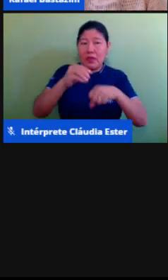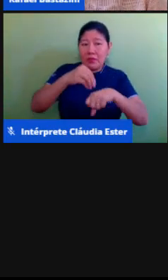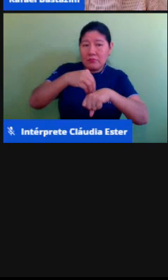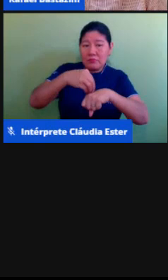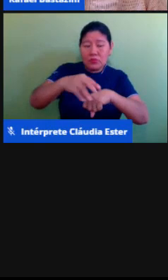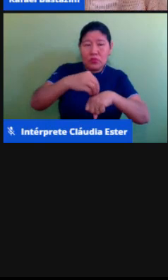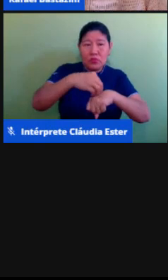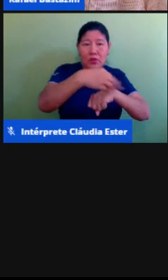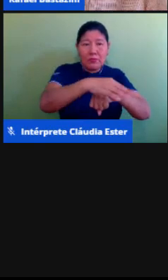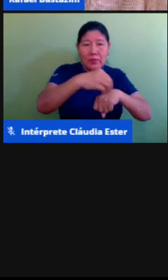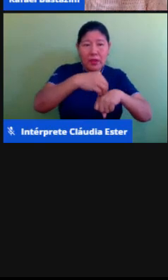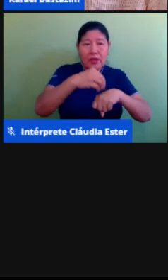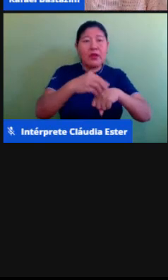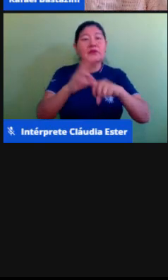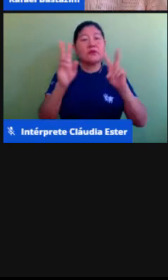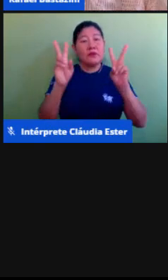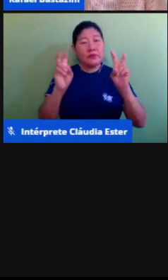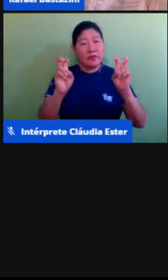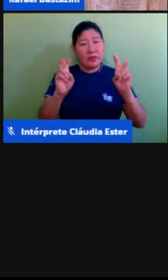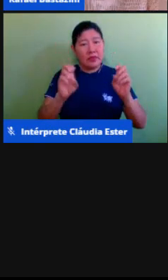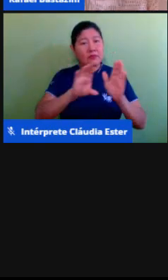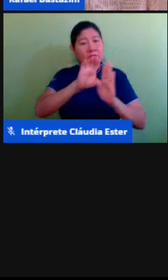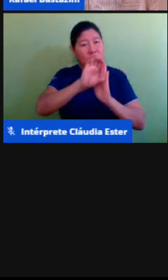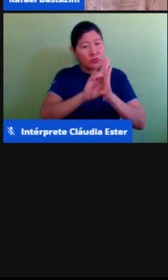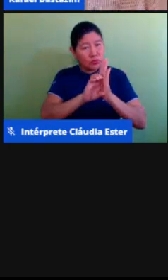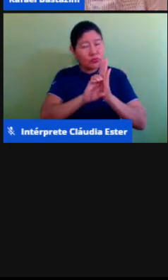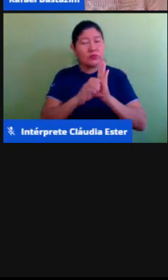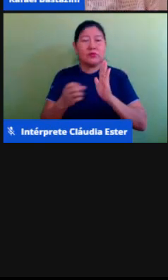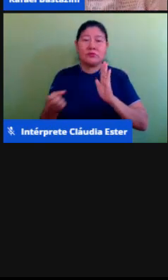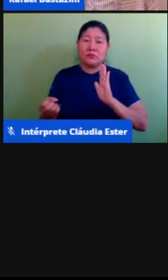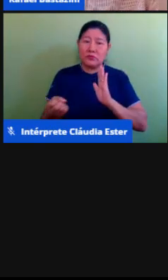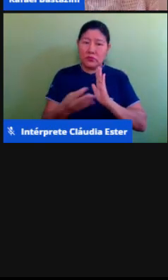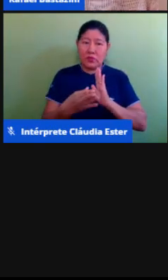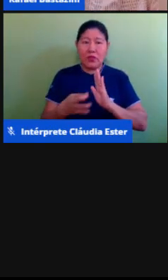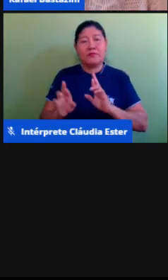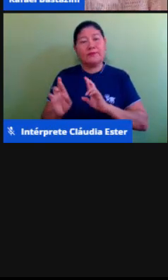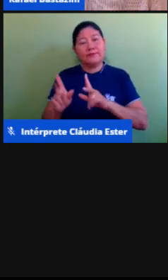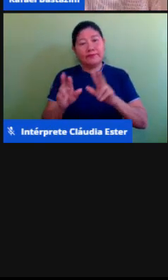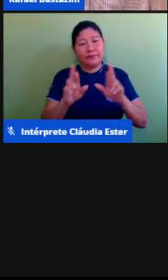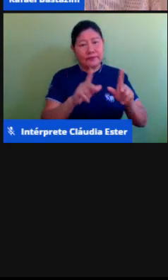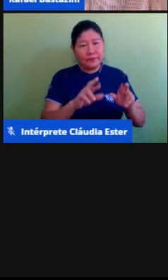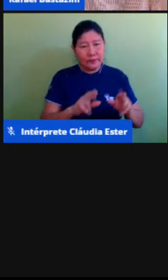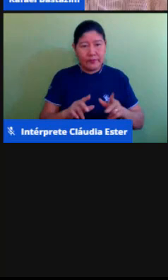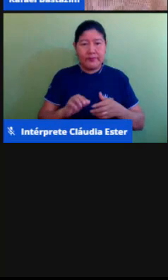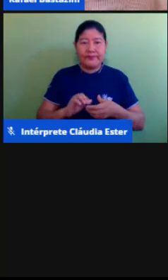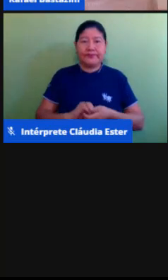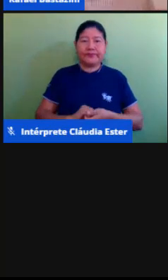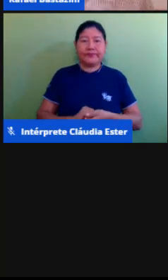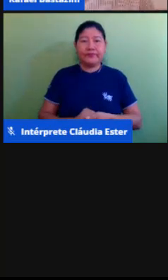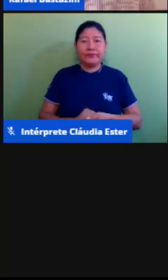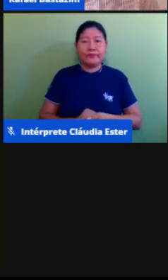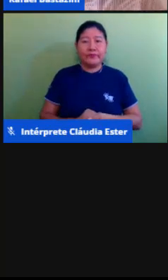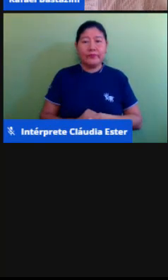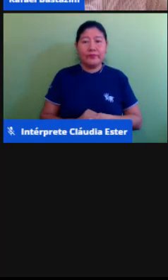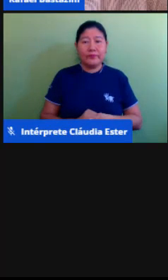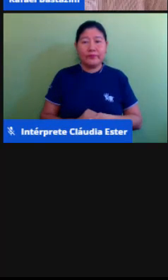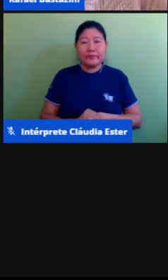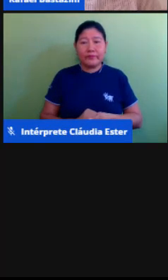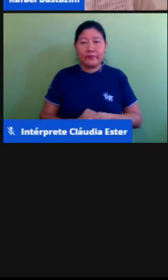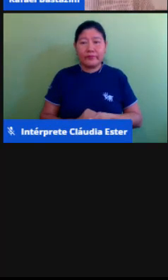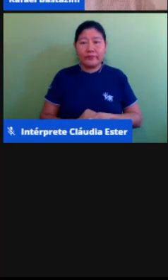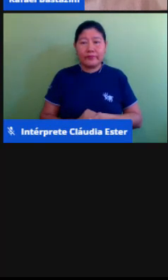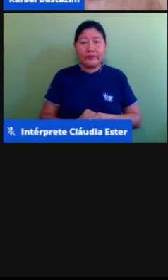apresentar outras abordagens que eu vou falar a seguir. Pode trocar o slide. O